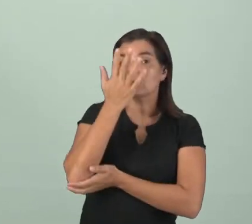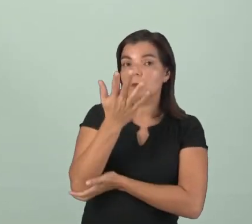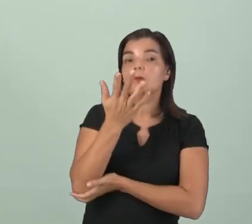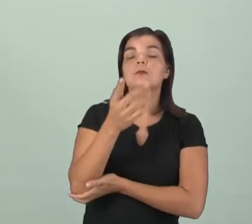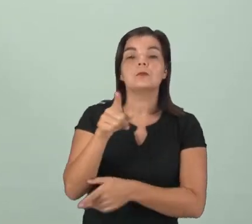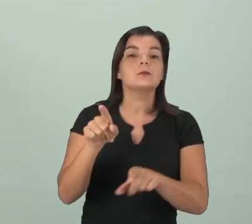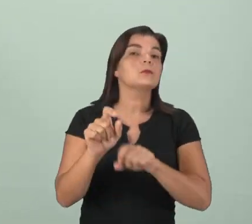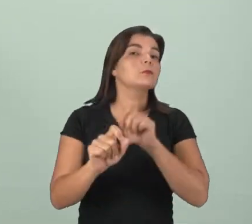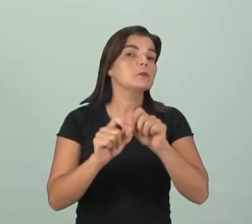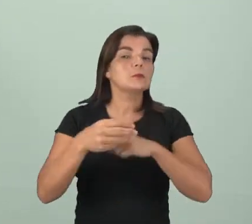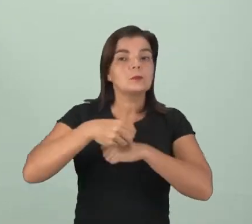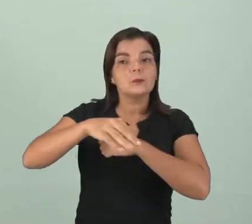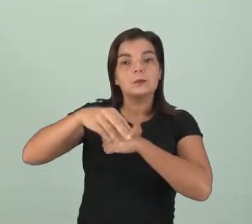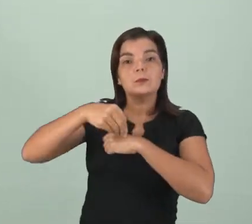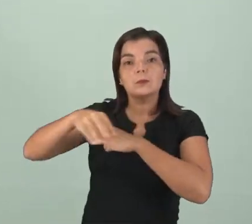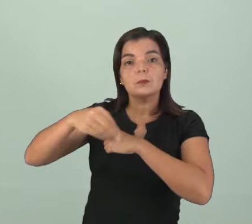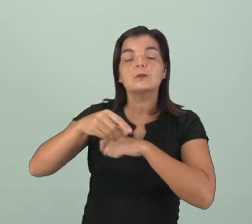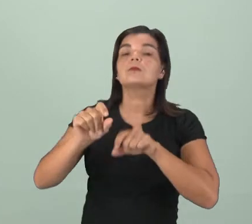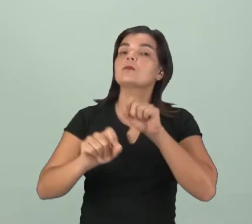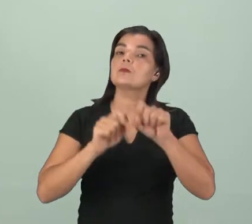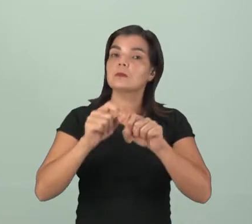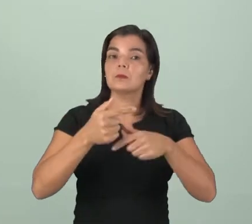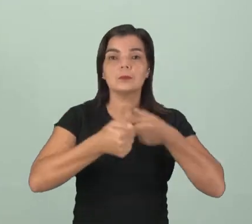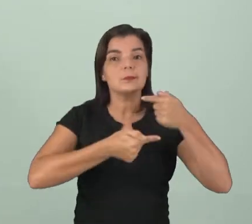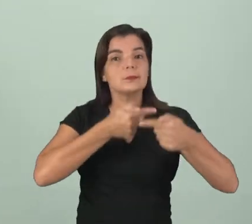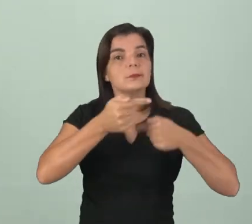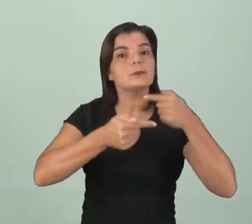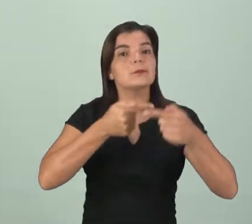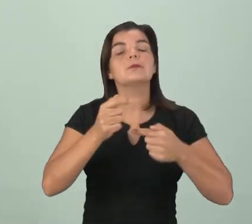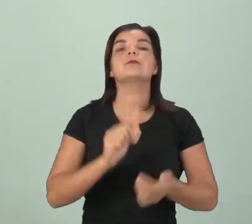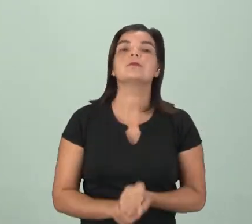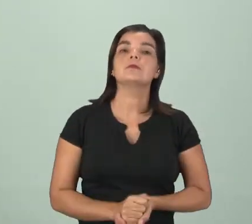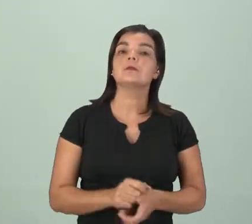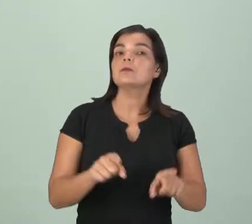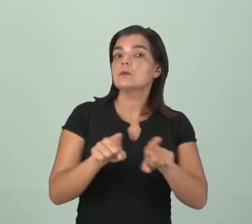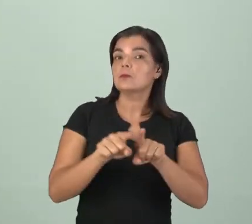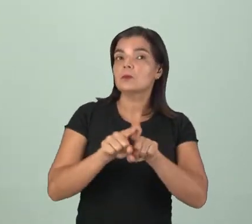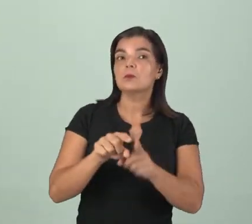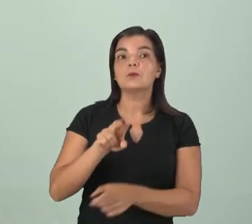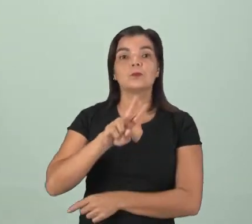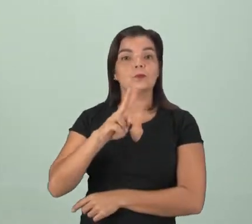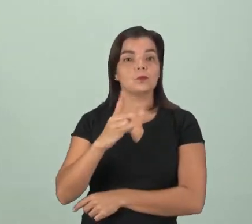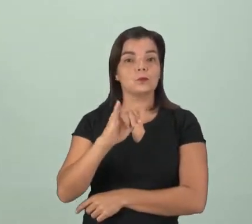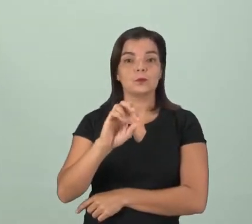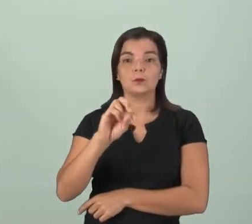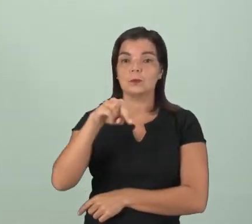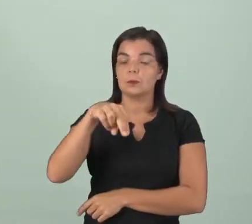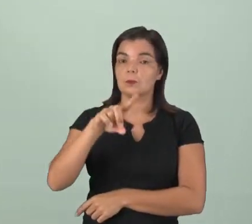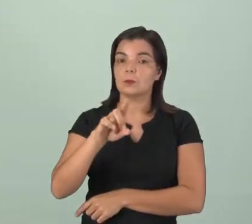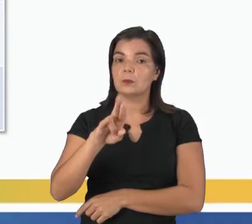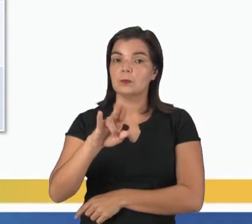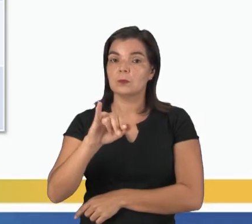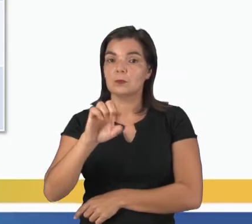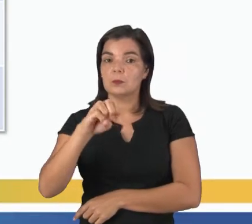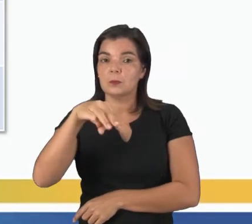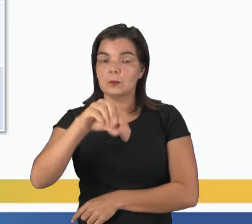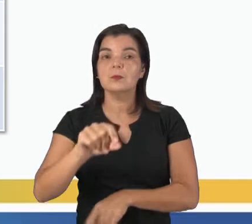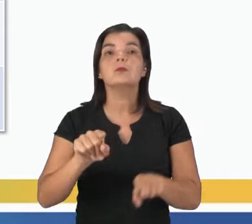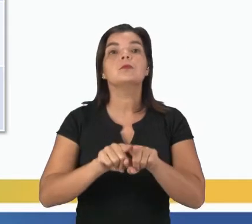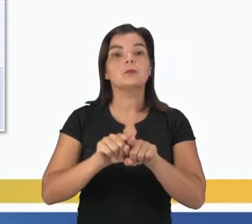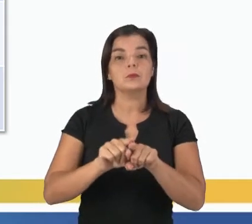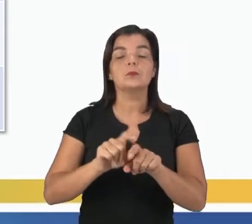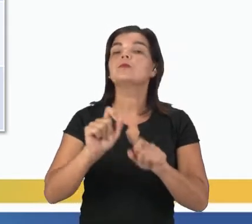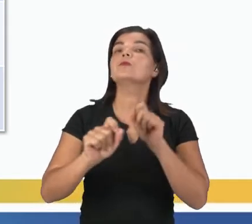facilidade elas foram transmitidas através das gerações. Por muito tempo no hinduísmo, a mais antiga religião, as tradições eram